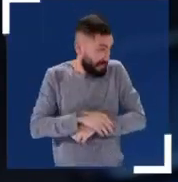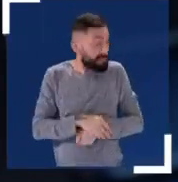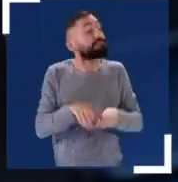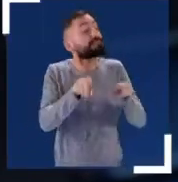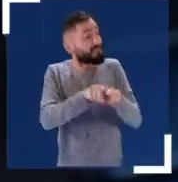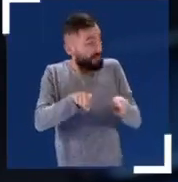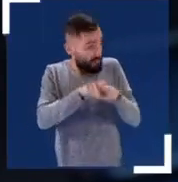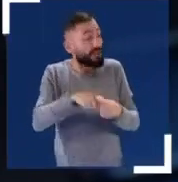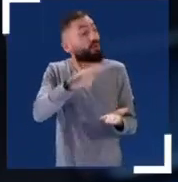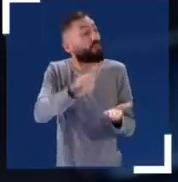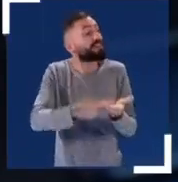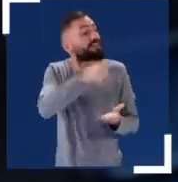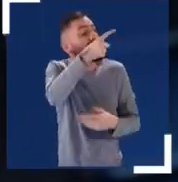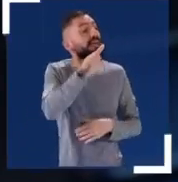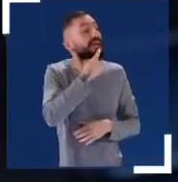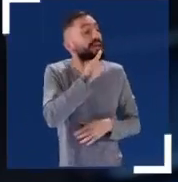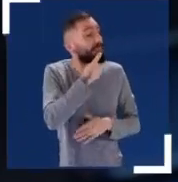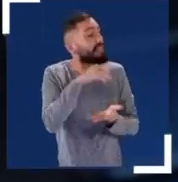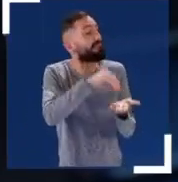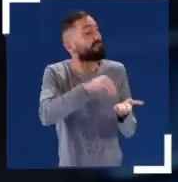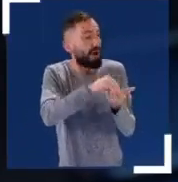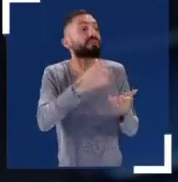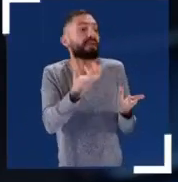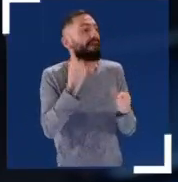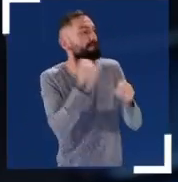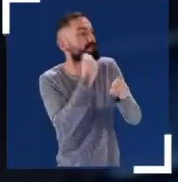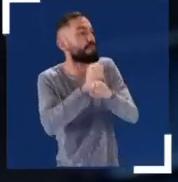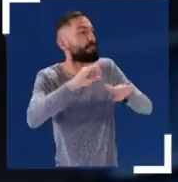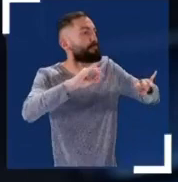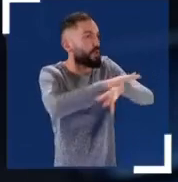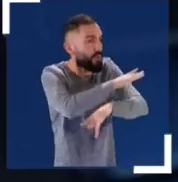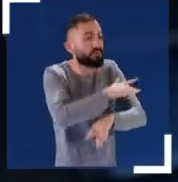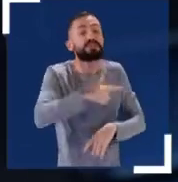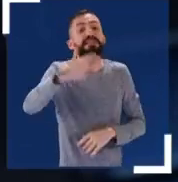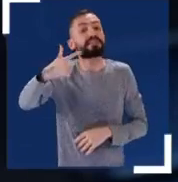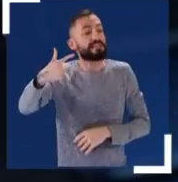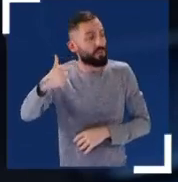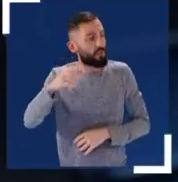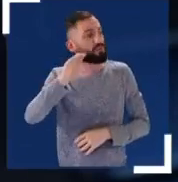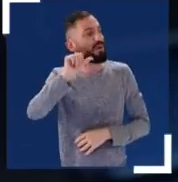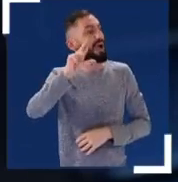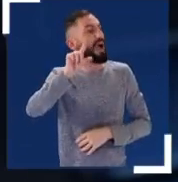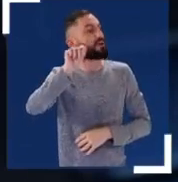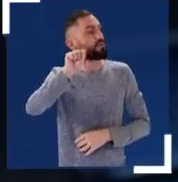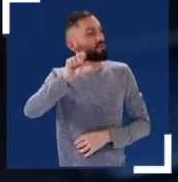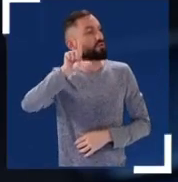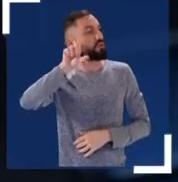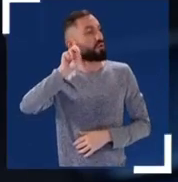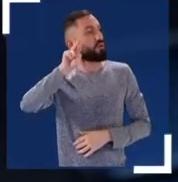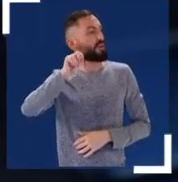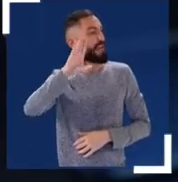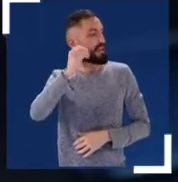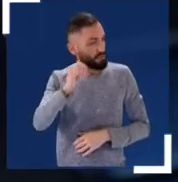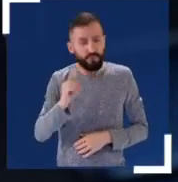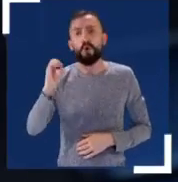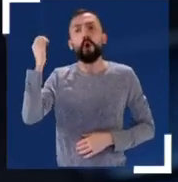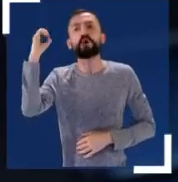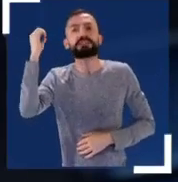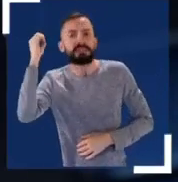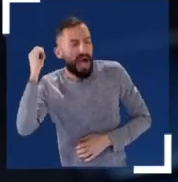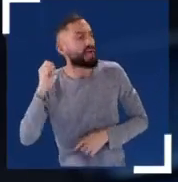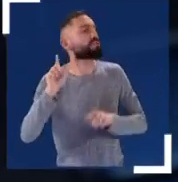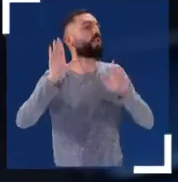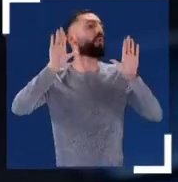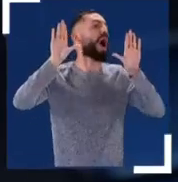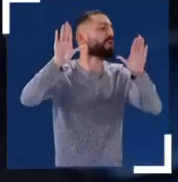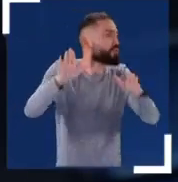completar o AME de Campinas, que é uma referência, fazer o segundo em Carlos Lourenço, no bairro de Carlos Lourenço, fazer em Osasco, Guarulhos, Ribeirão Preto,